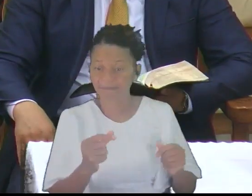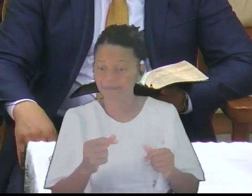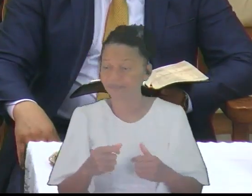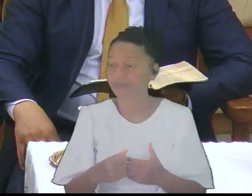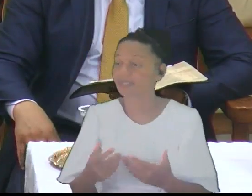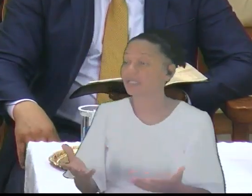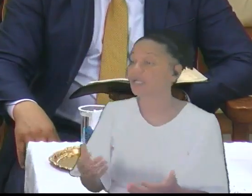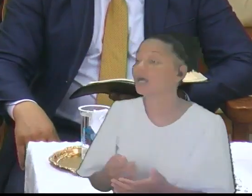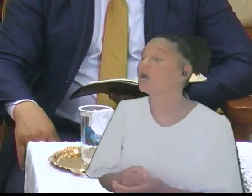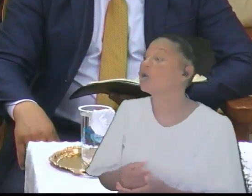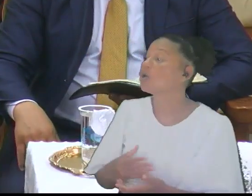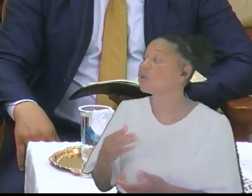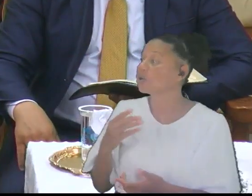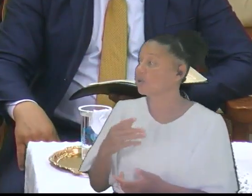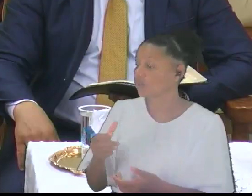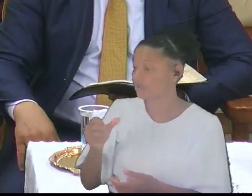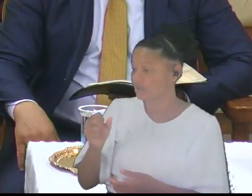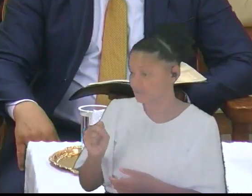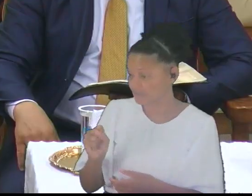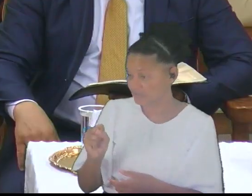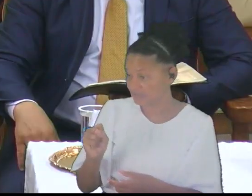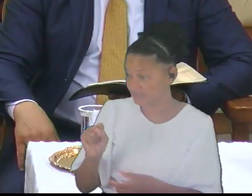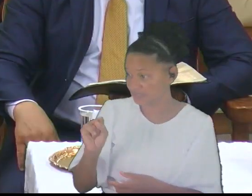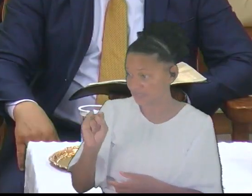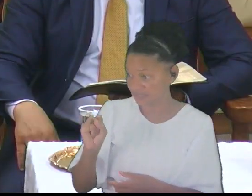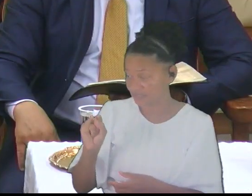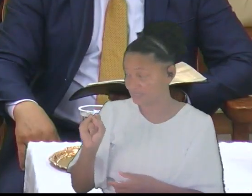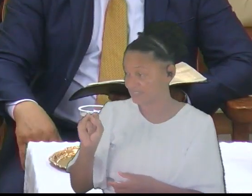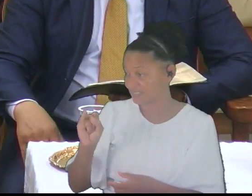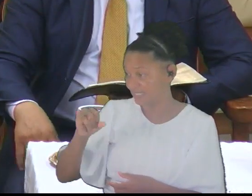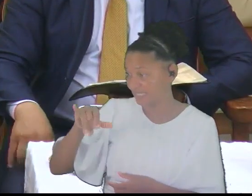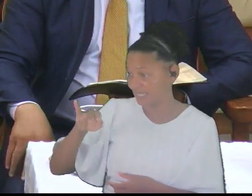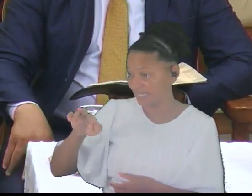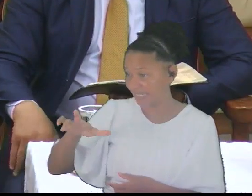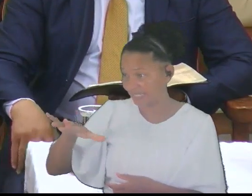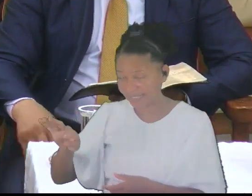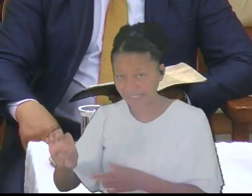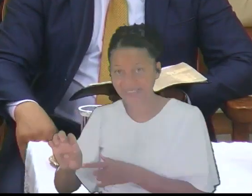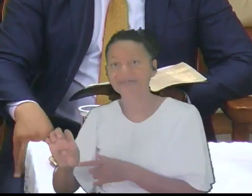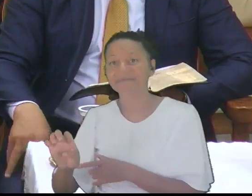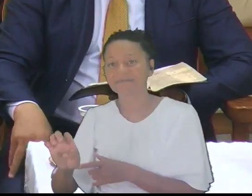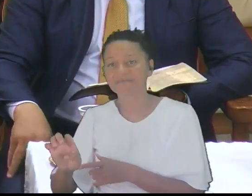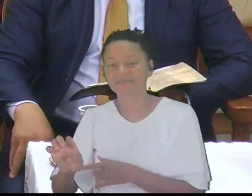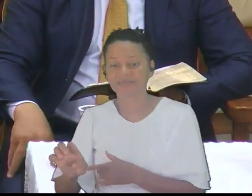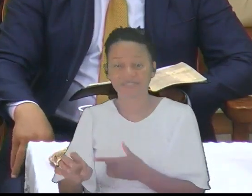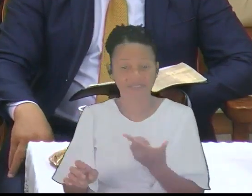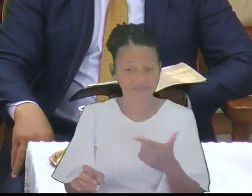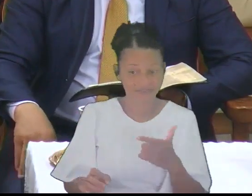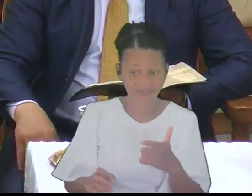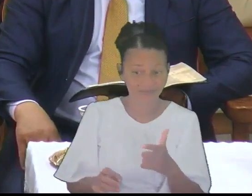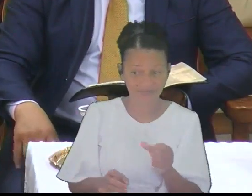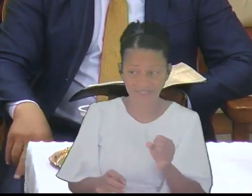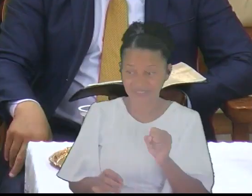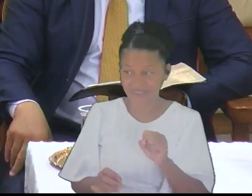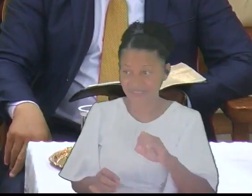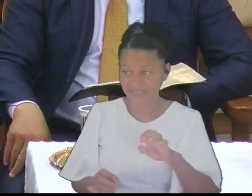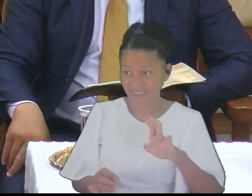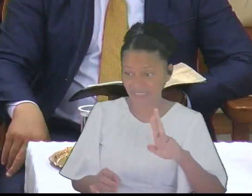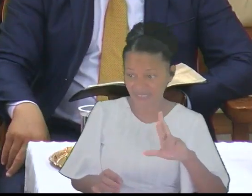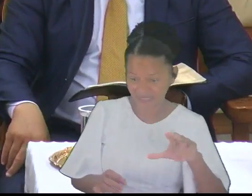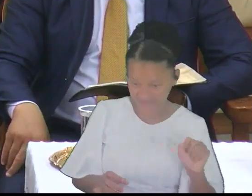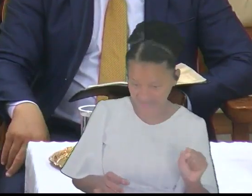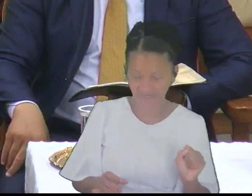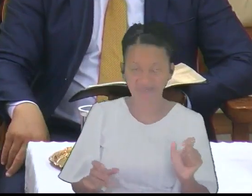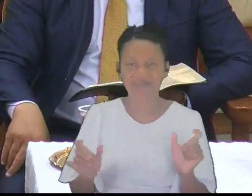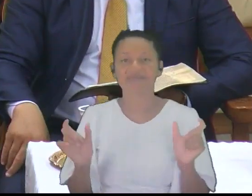ou sincere. Aleluia. Consiere quer dizer com cera. E sincere,